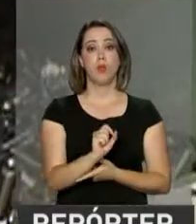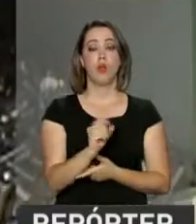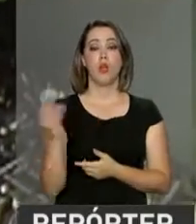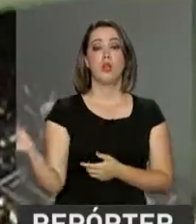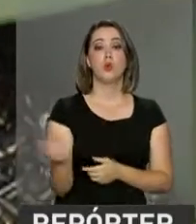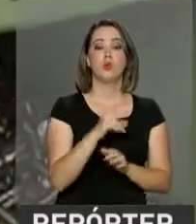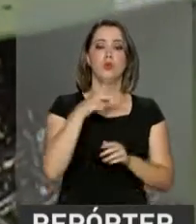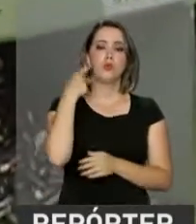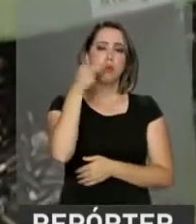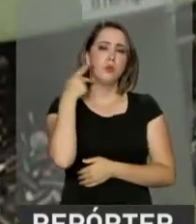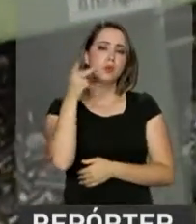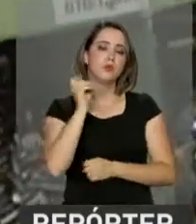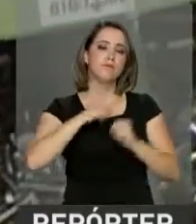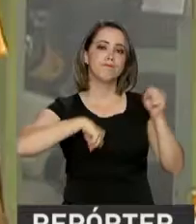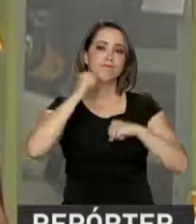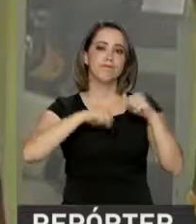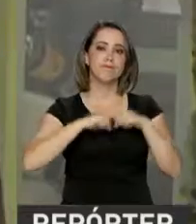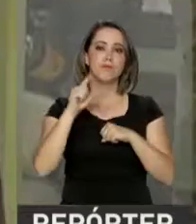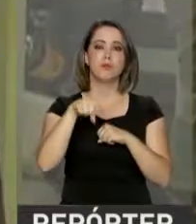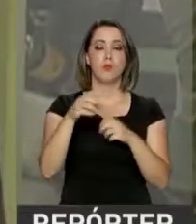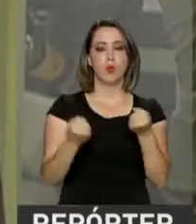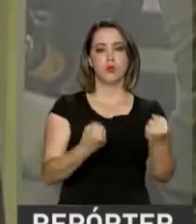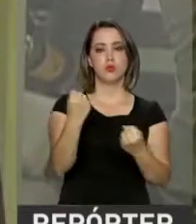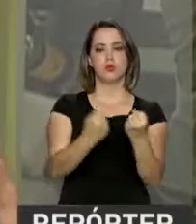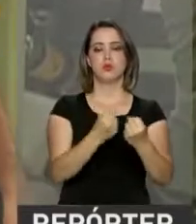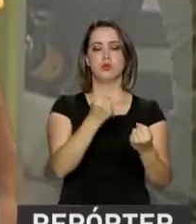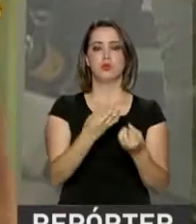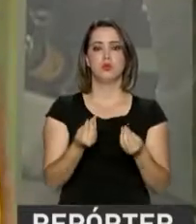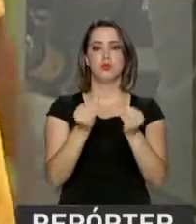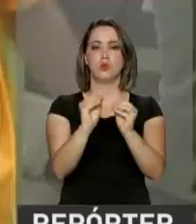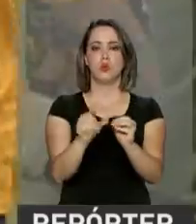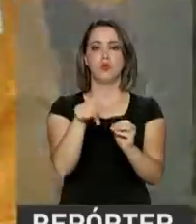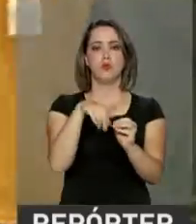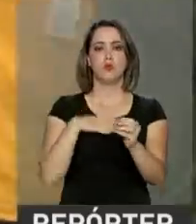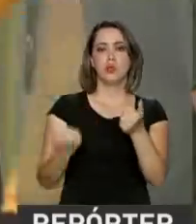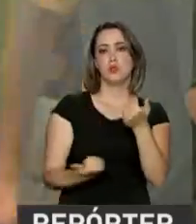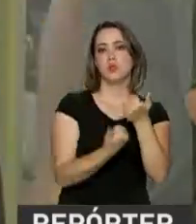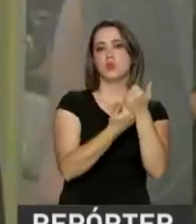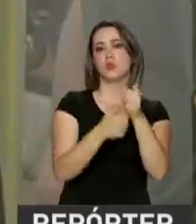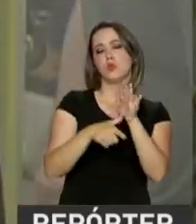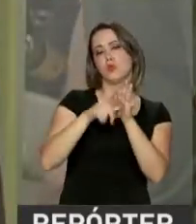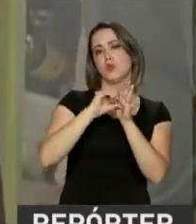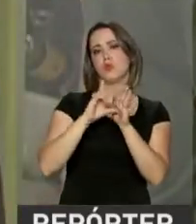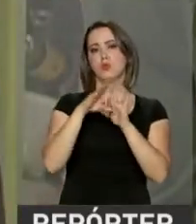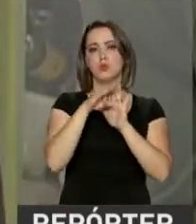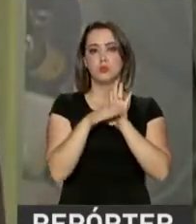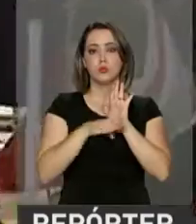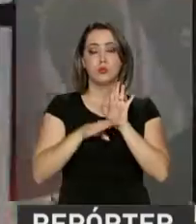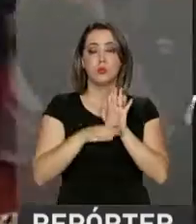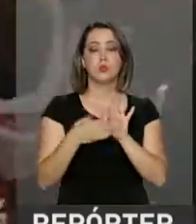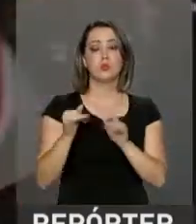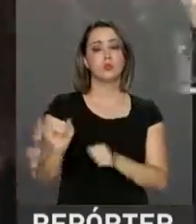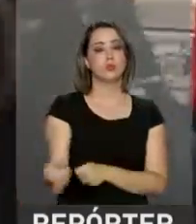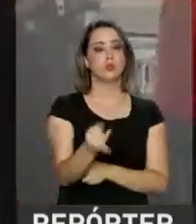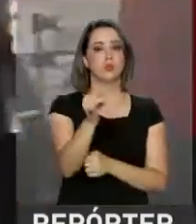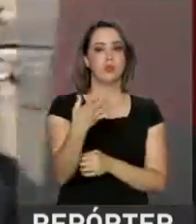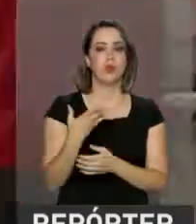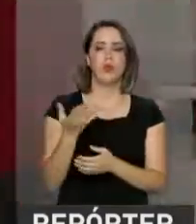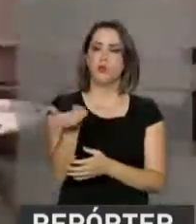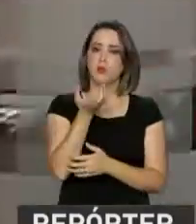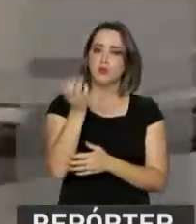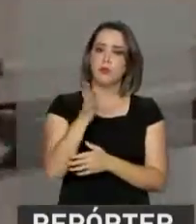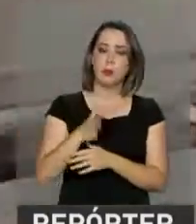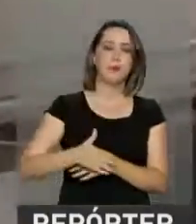a nova política industrial para o setor automotivo que vai substituir o inovar alto a partir de janeiro pretende alavancar